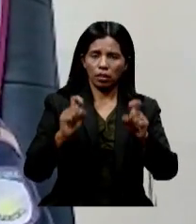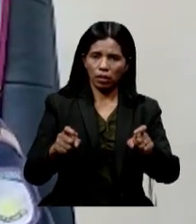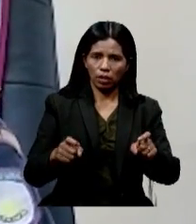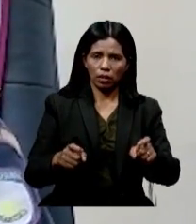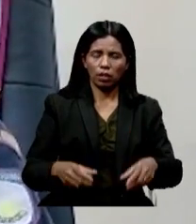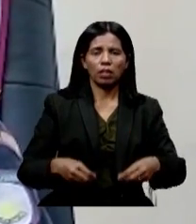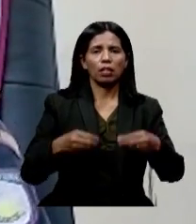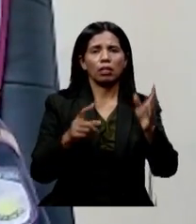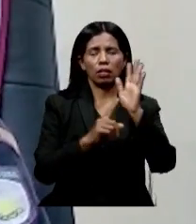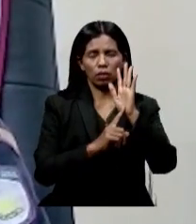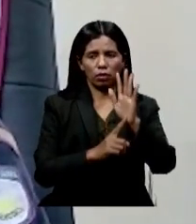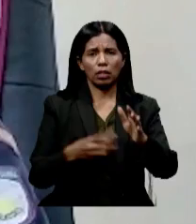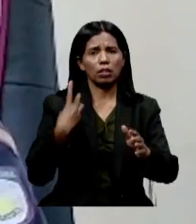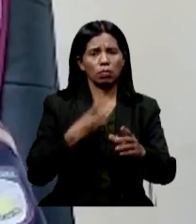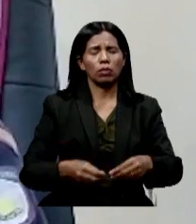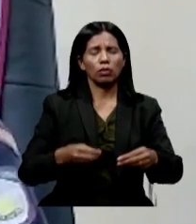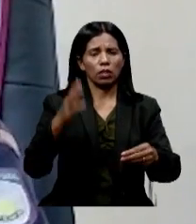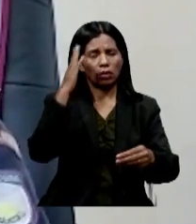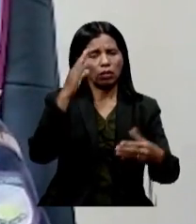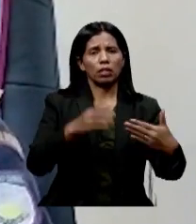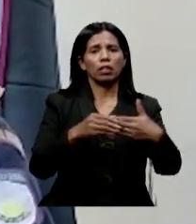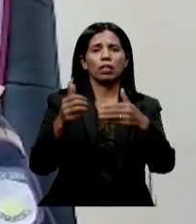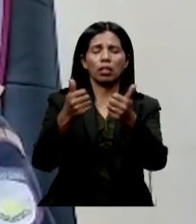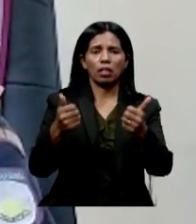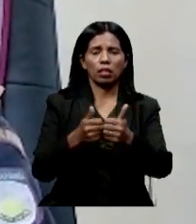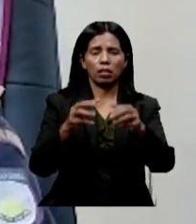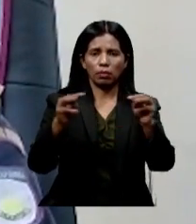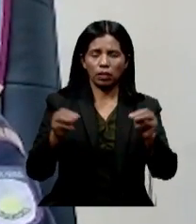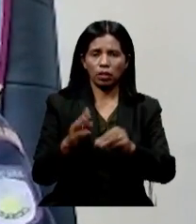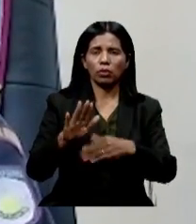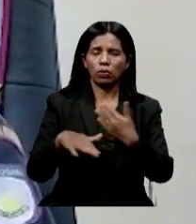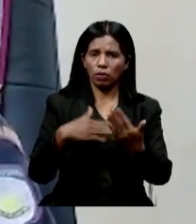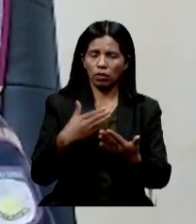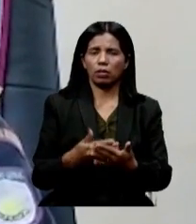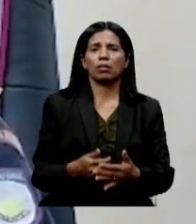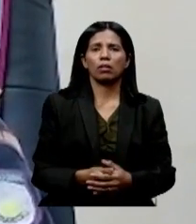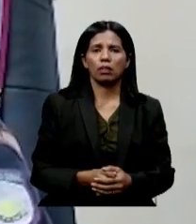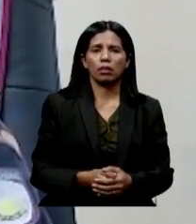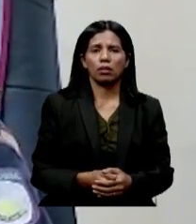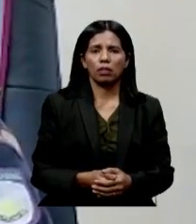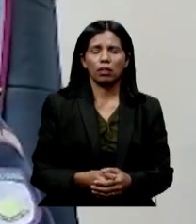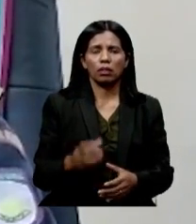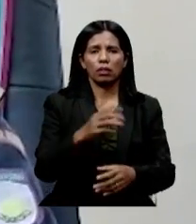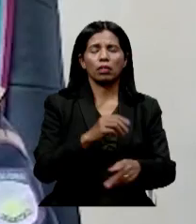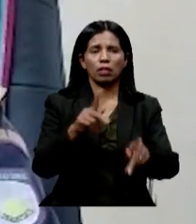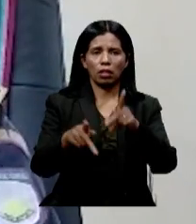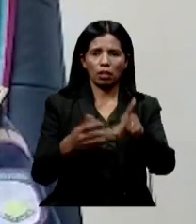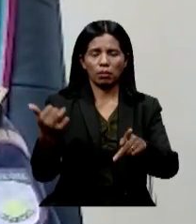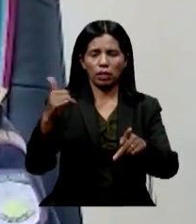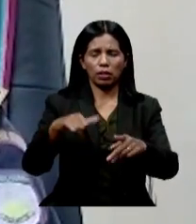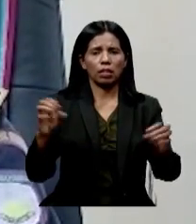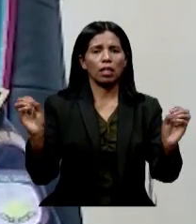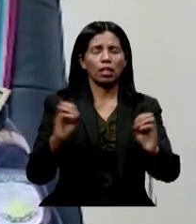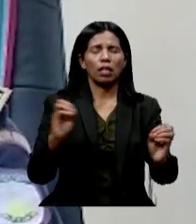tem que aplicar e temos forma ba líder atima sesira quando sine membro sira kana disciplina la cumpre rega